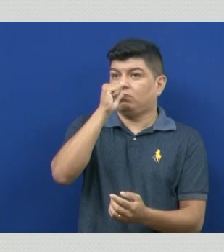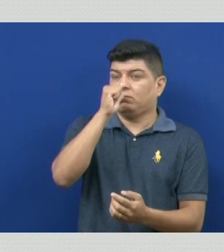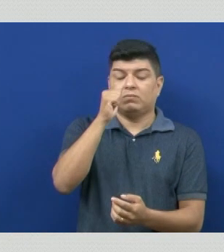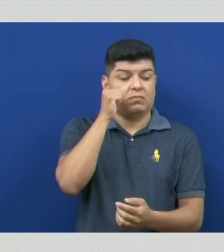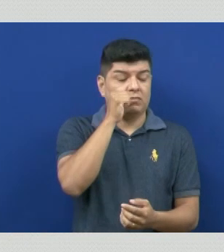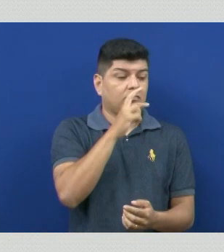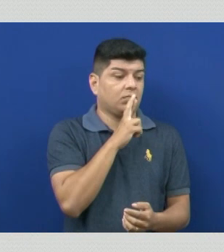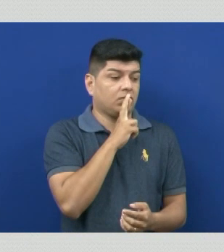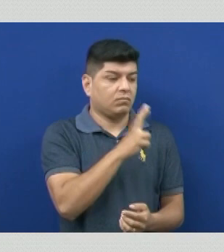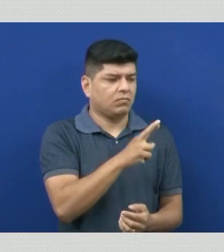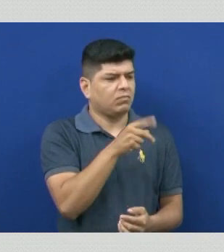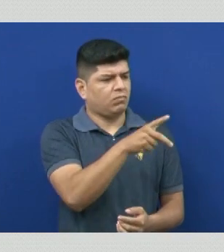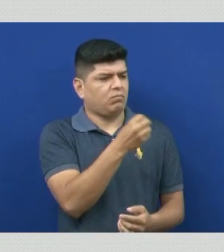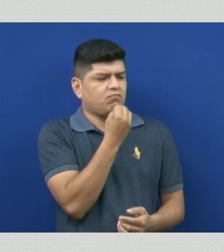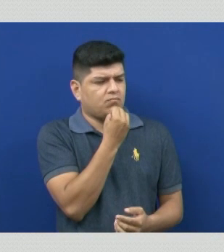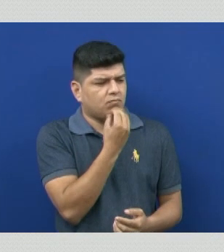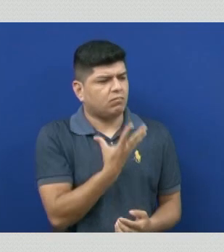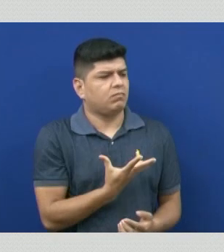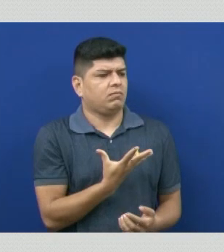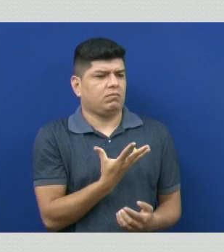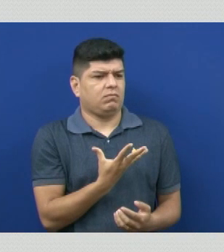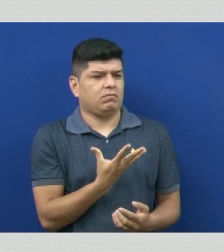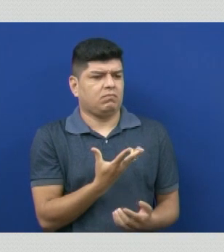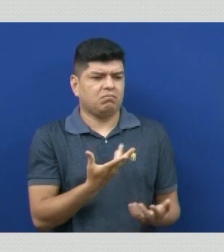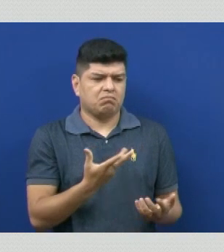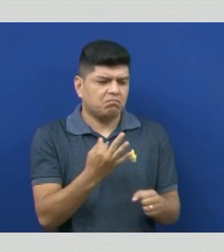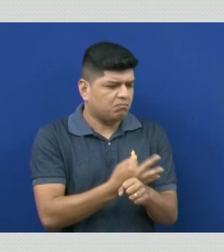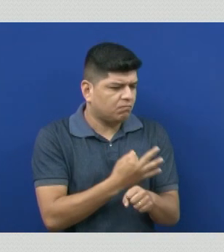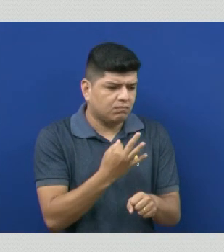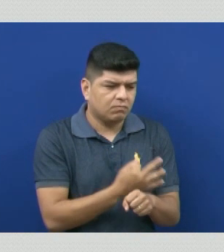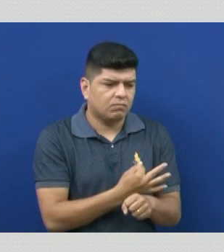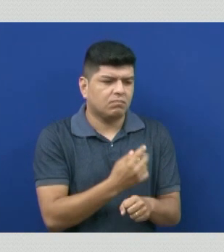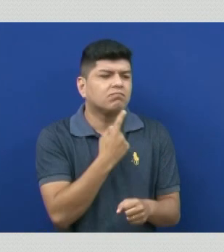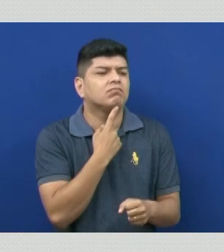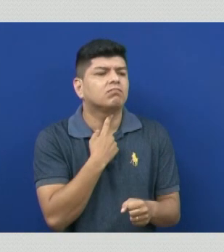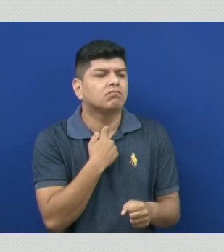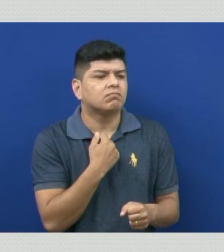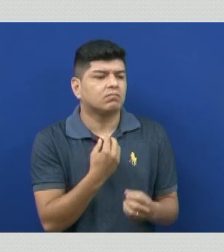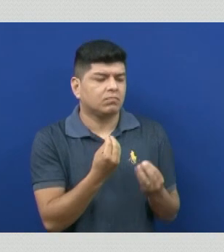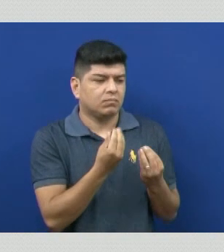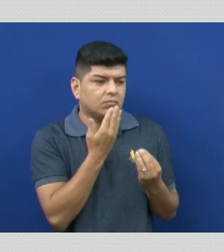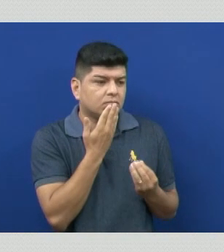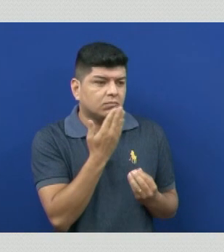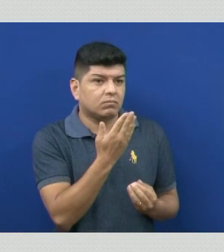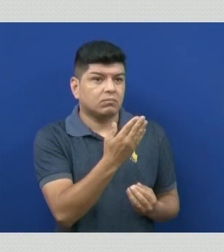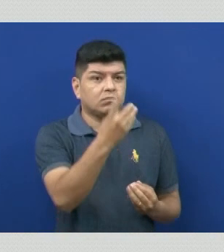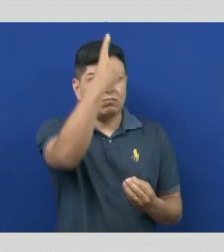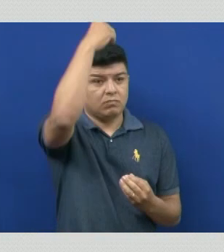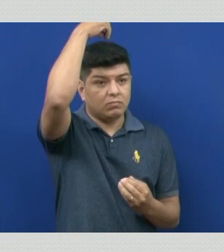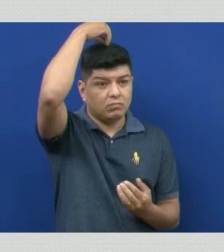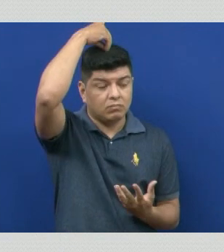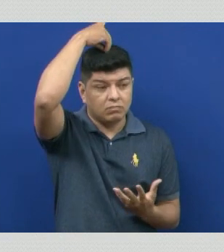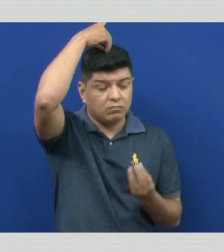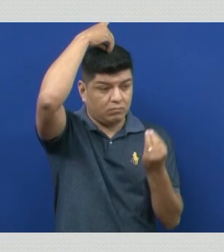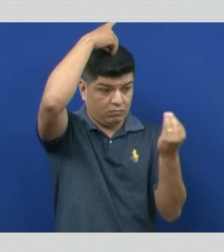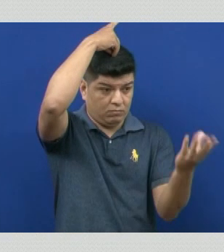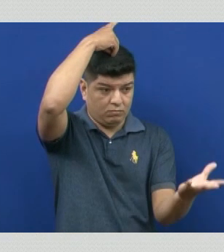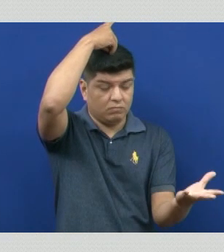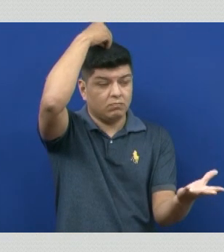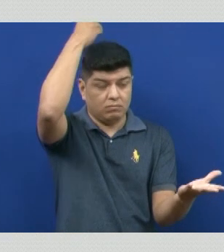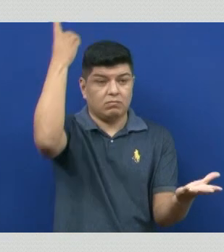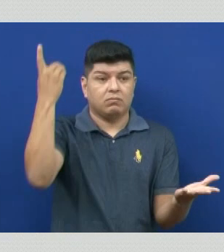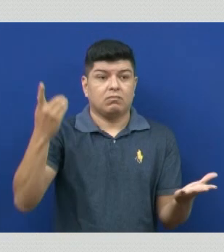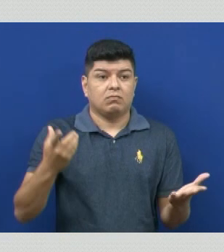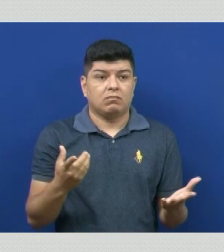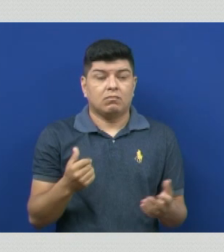disse: "Tu és tão boa que não resisto ao desejo de te fazer um dom." Tratava-se de uma fada que tinha tomado a